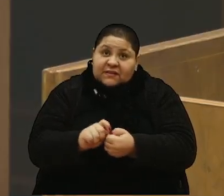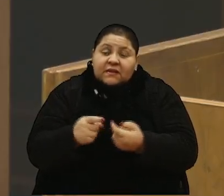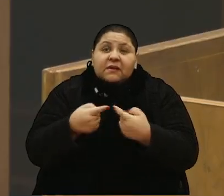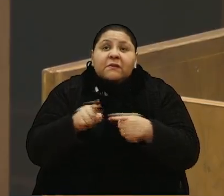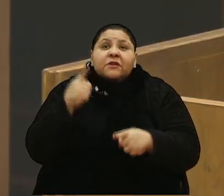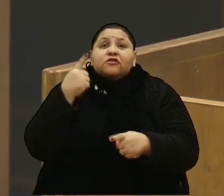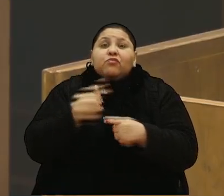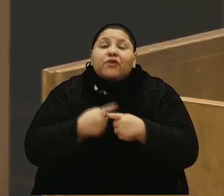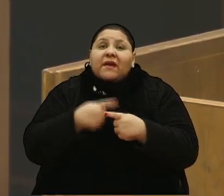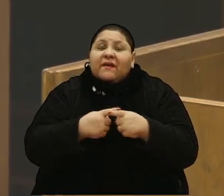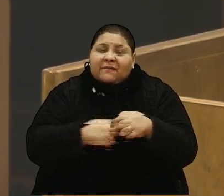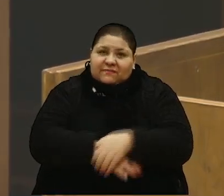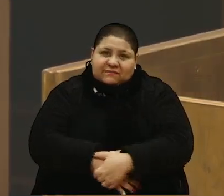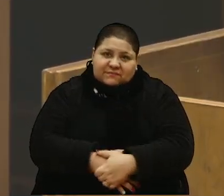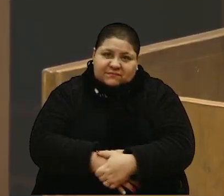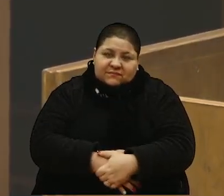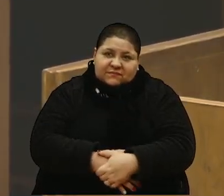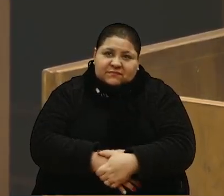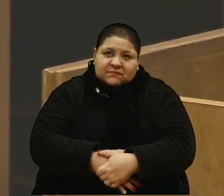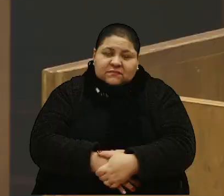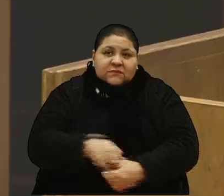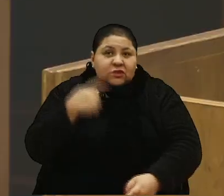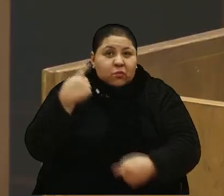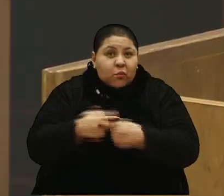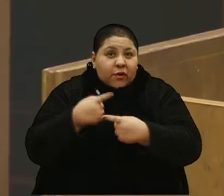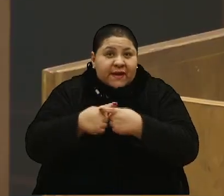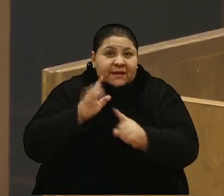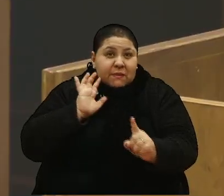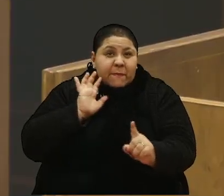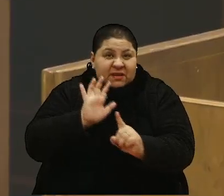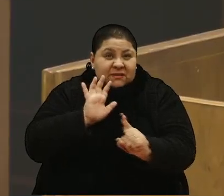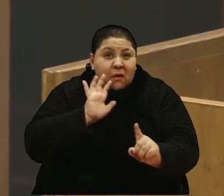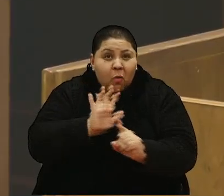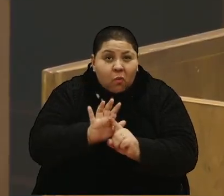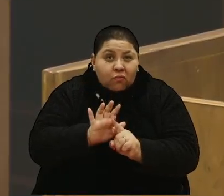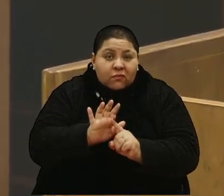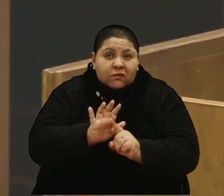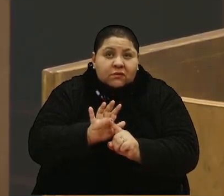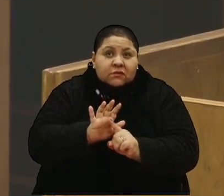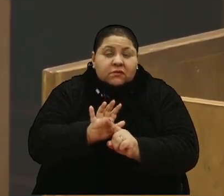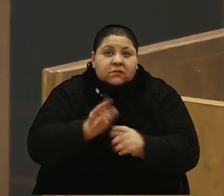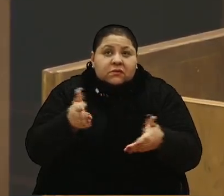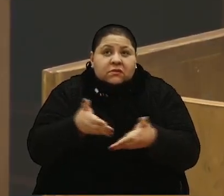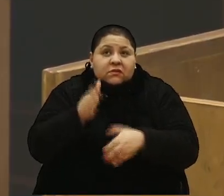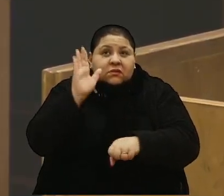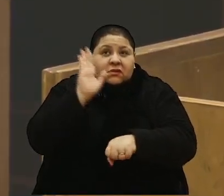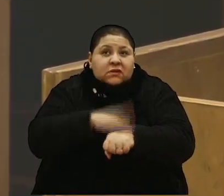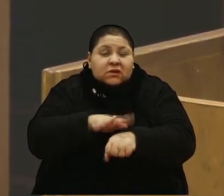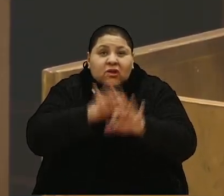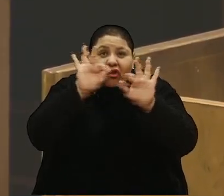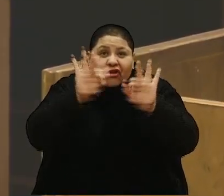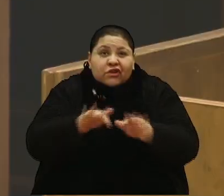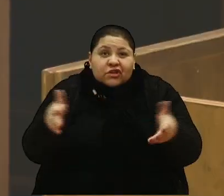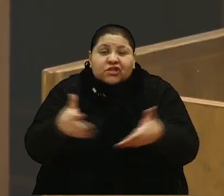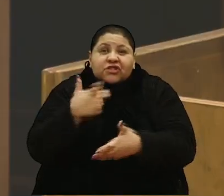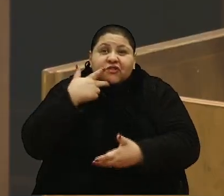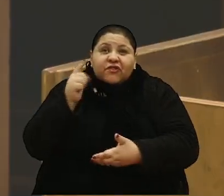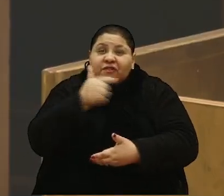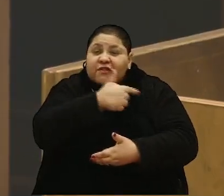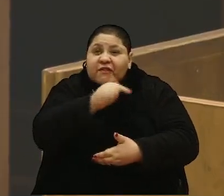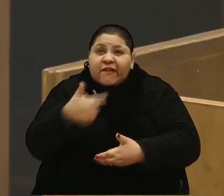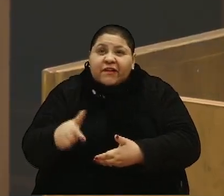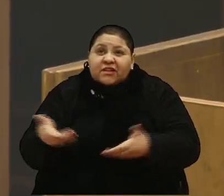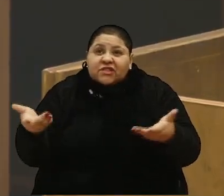por quê? Por causa dessa pressão que está na hora de basta. Eu já falei outro dia aqui, está na hora